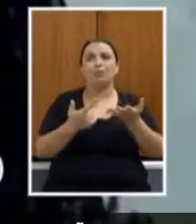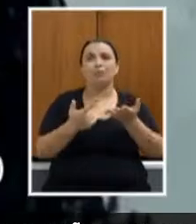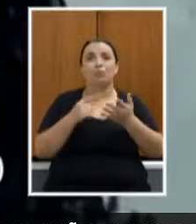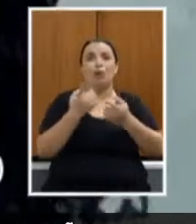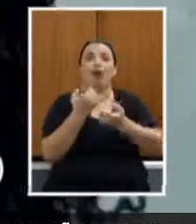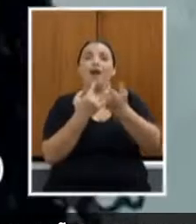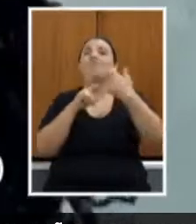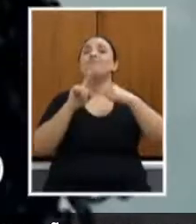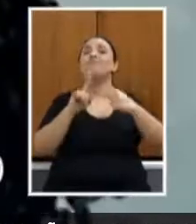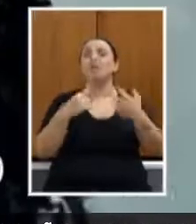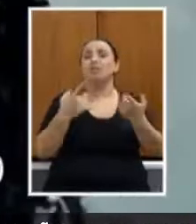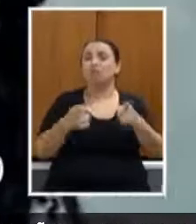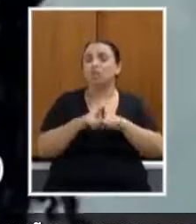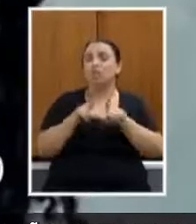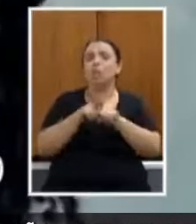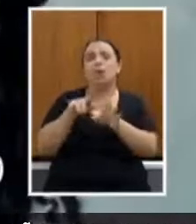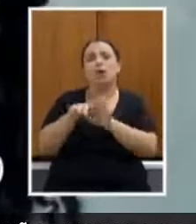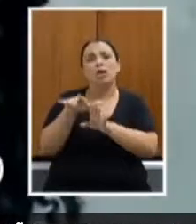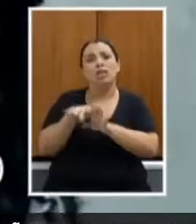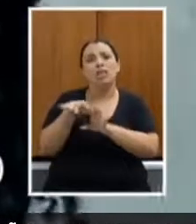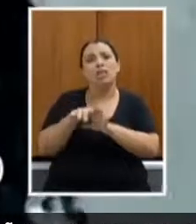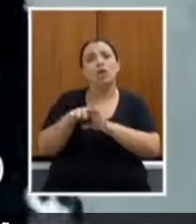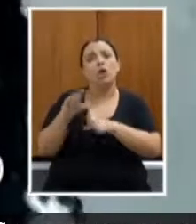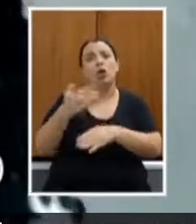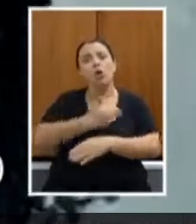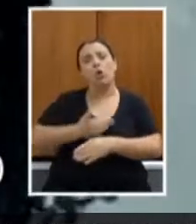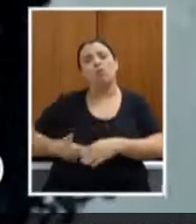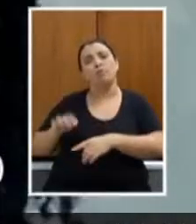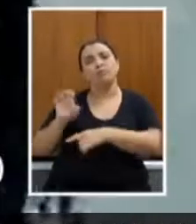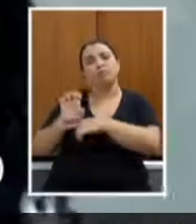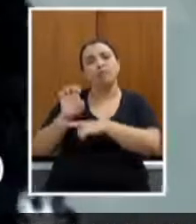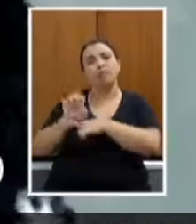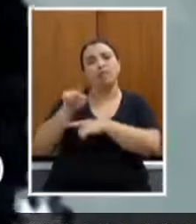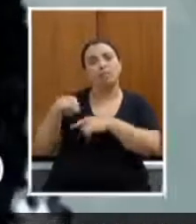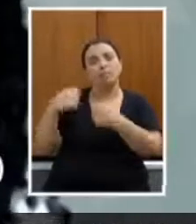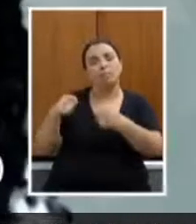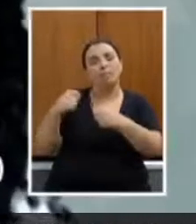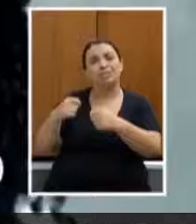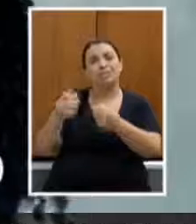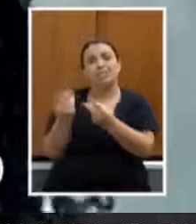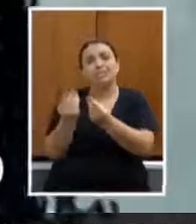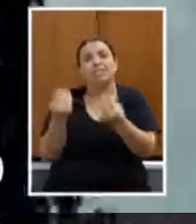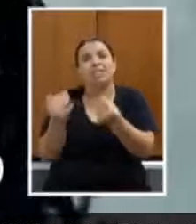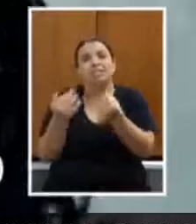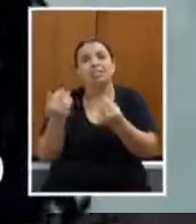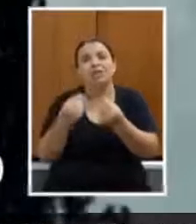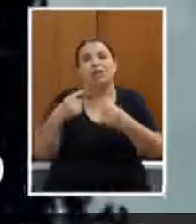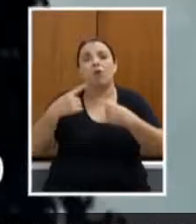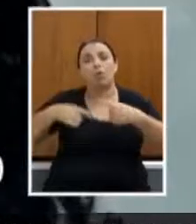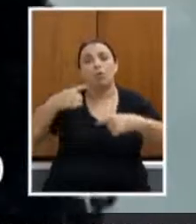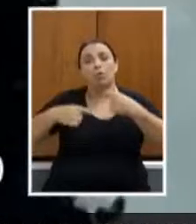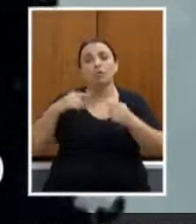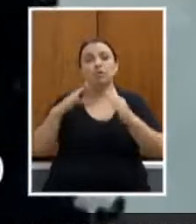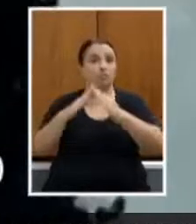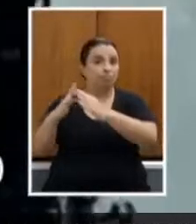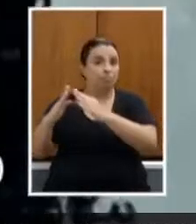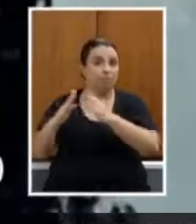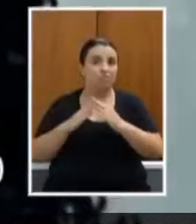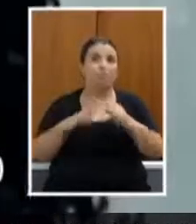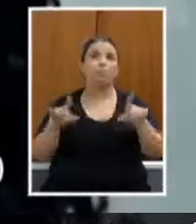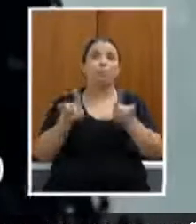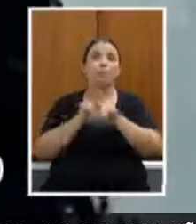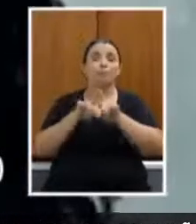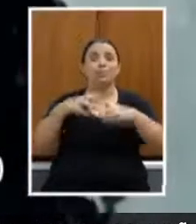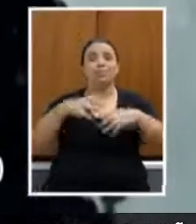ser sensível com a política de habitação tão abandonada nos últimos anos. E também, com muita alegria,